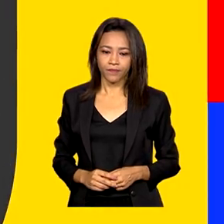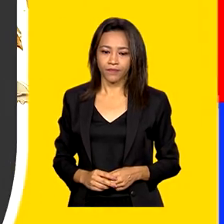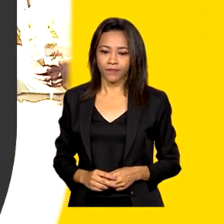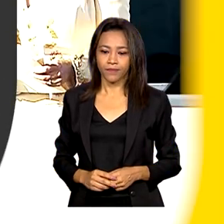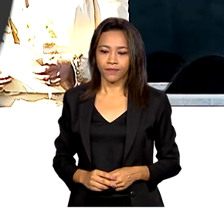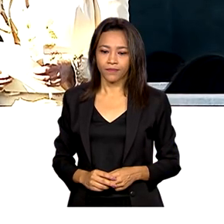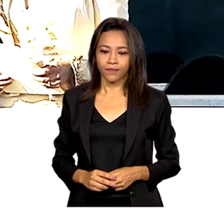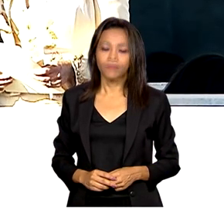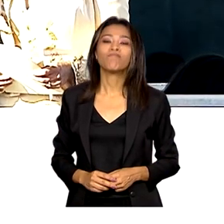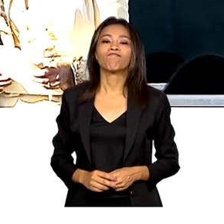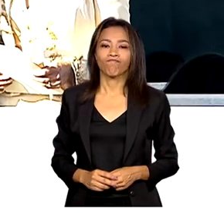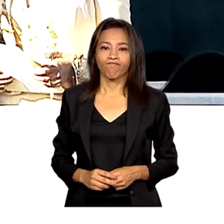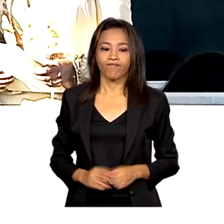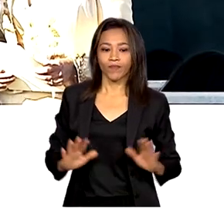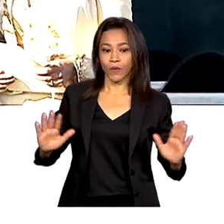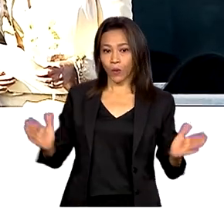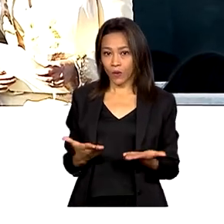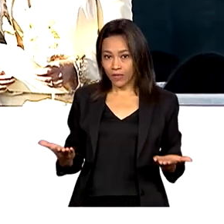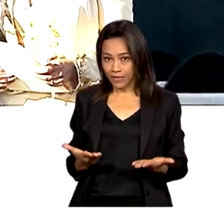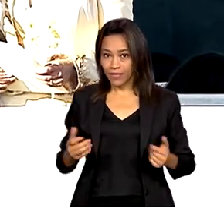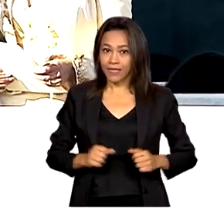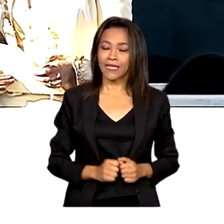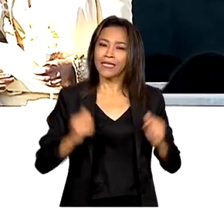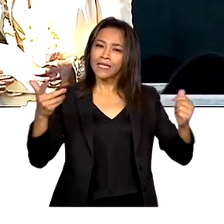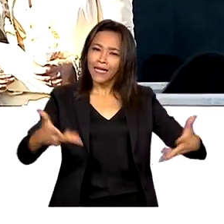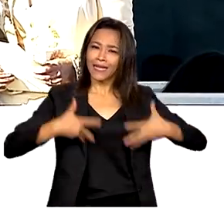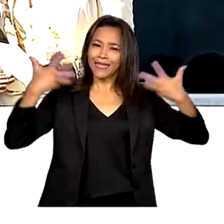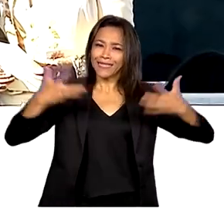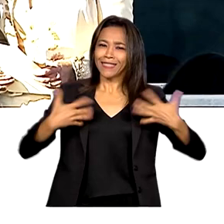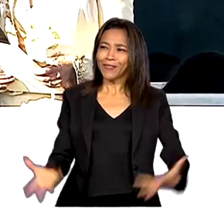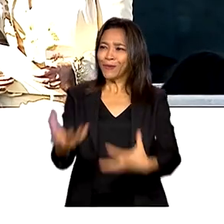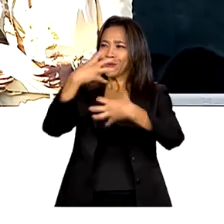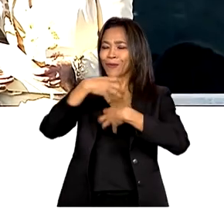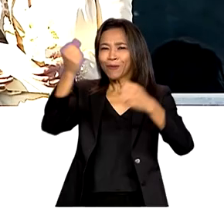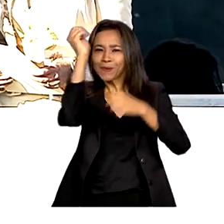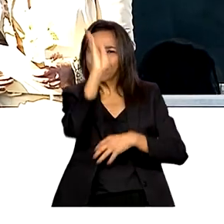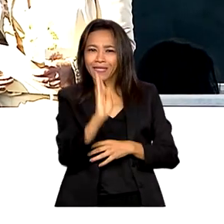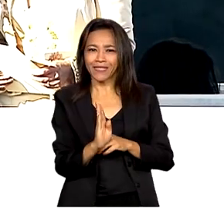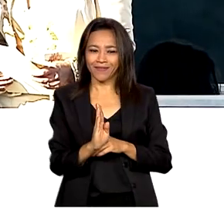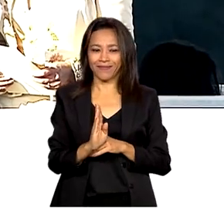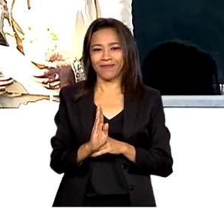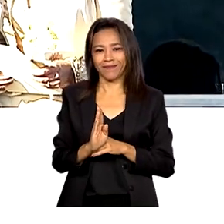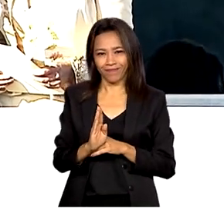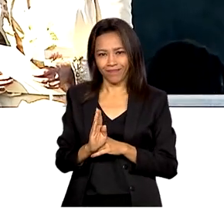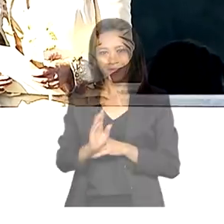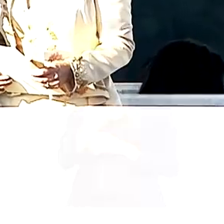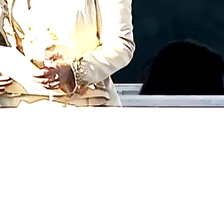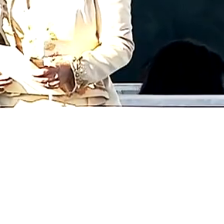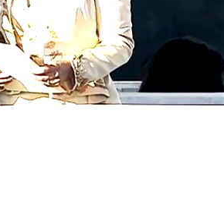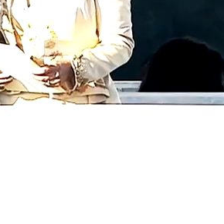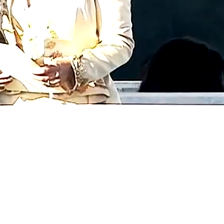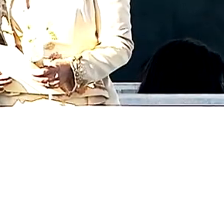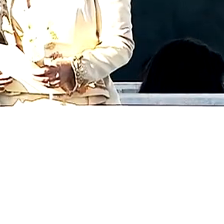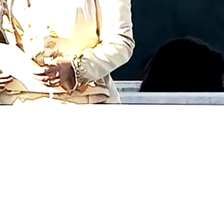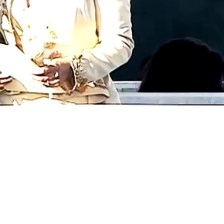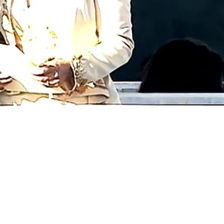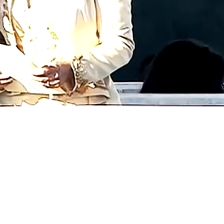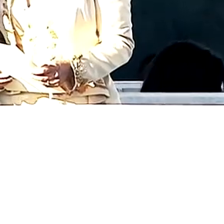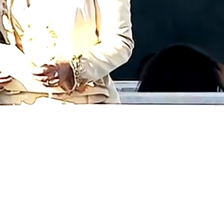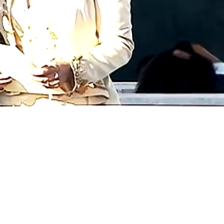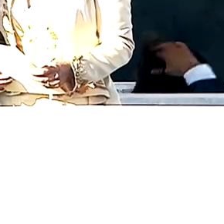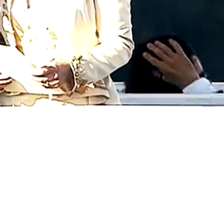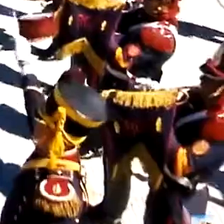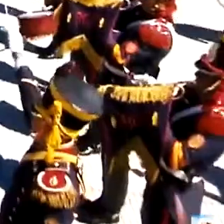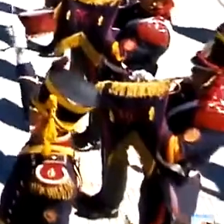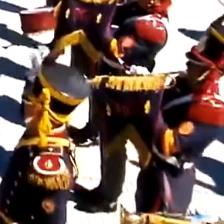hoje alegria Toma posse do Brasil de braços dados com